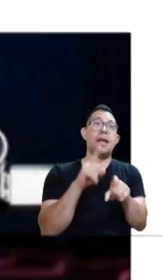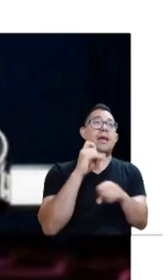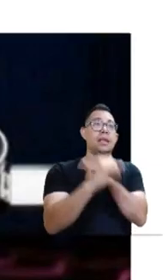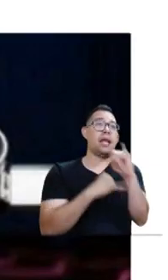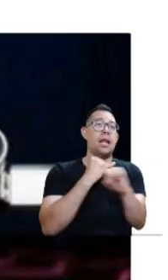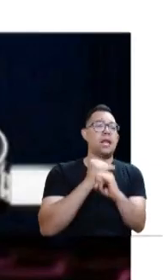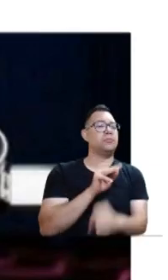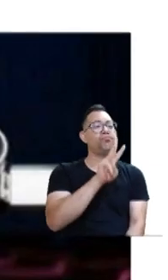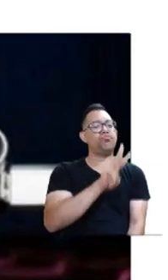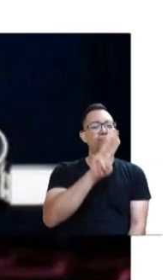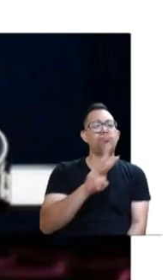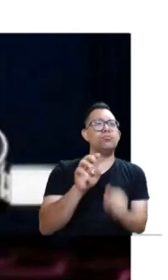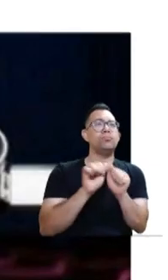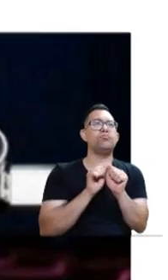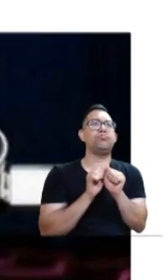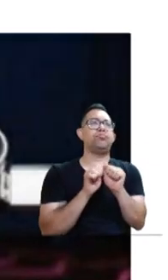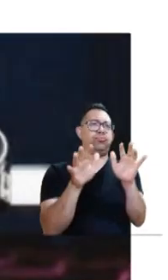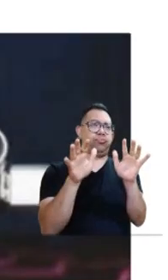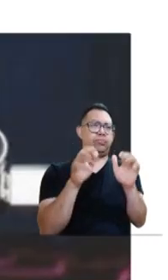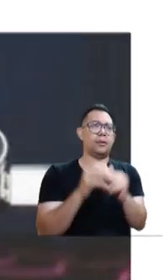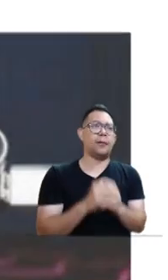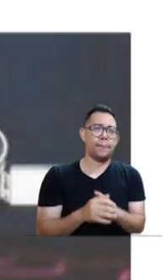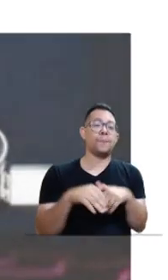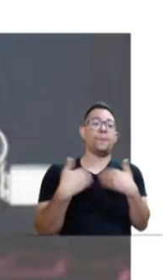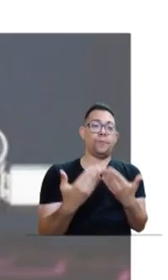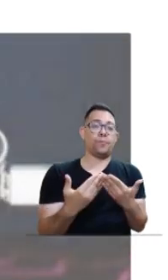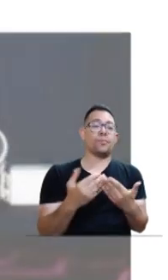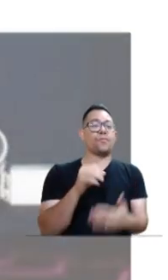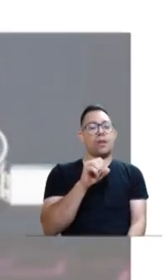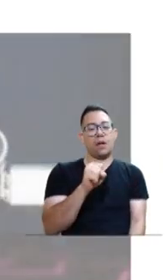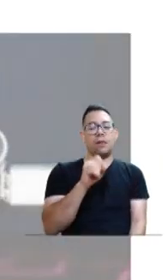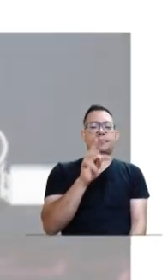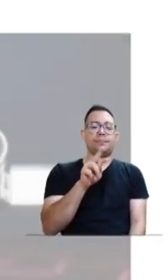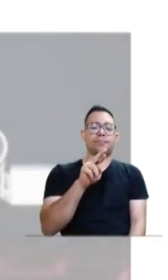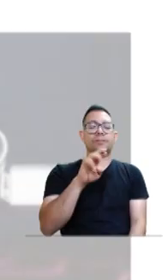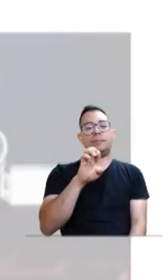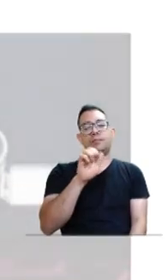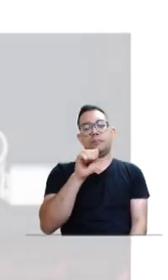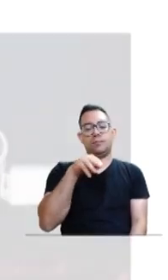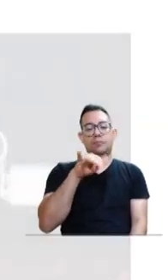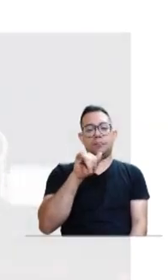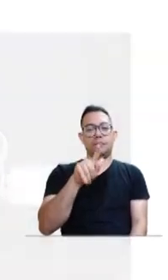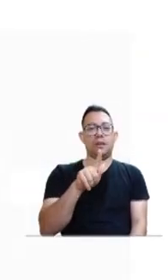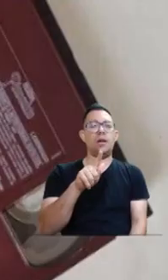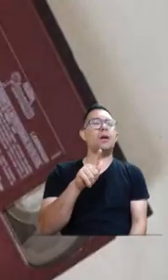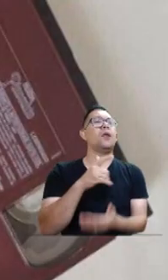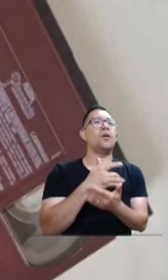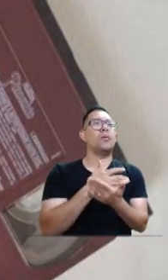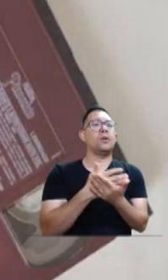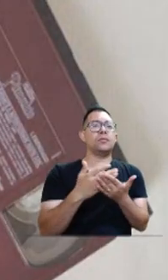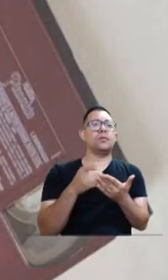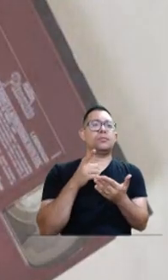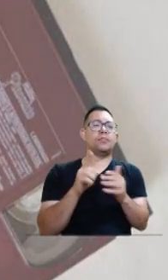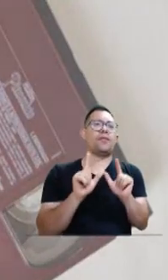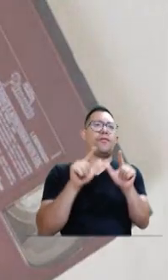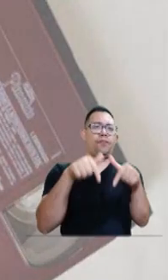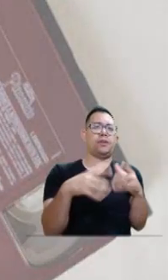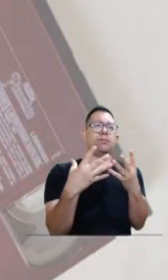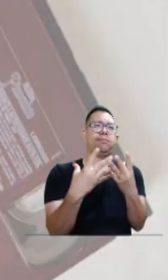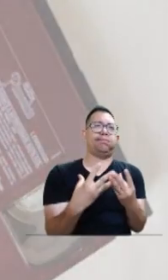em páginas da internet. Com a ampliação do streaming, as mídias físicas foram sendo postas de